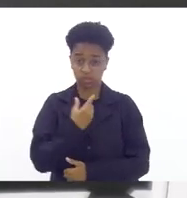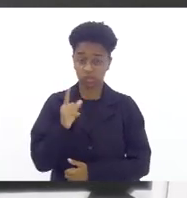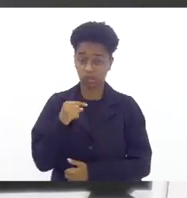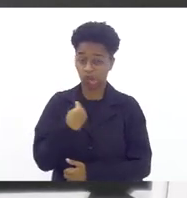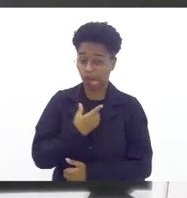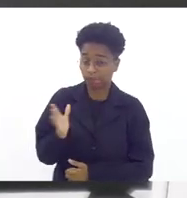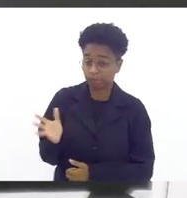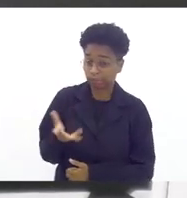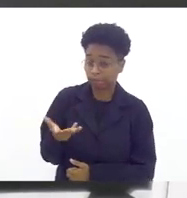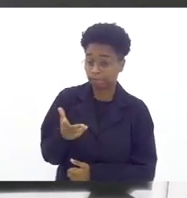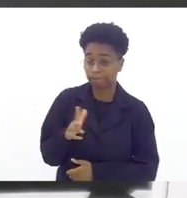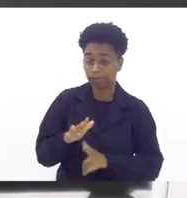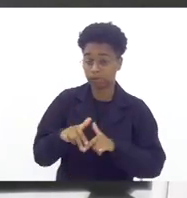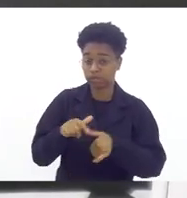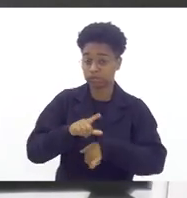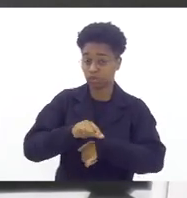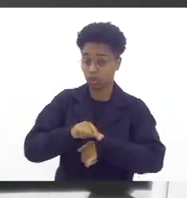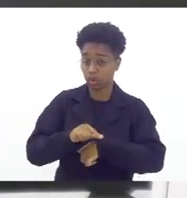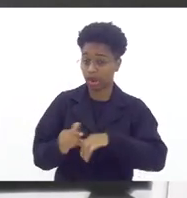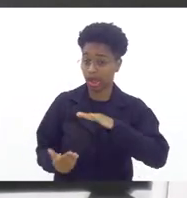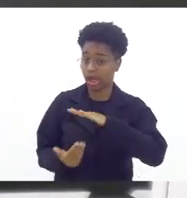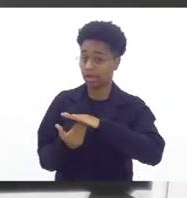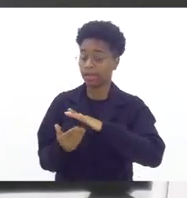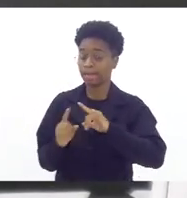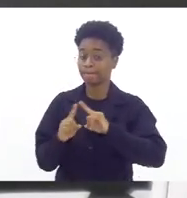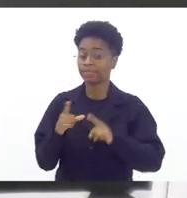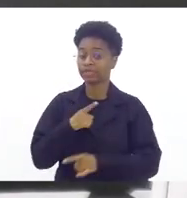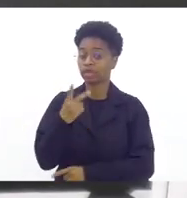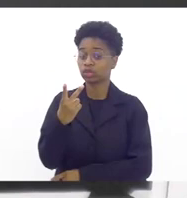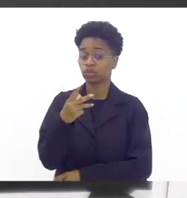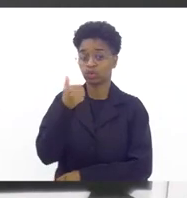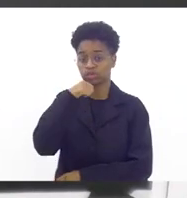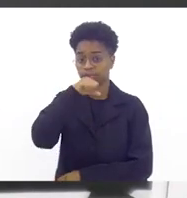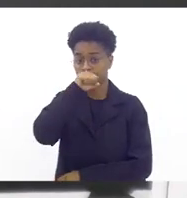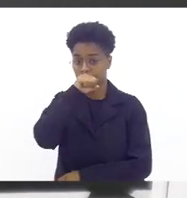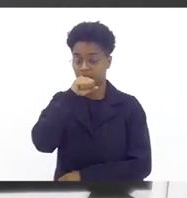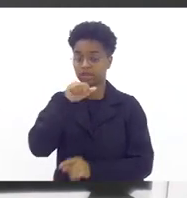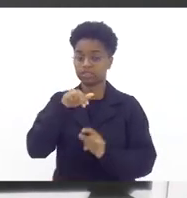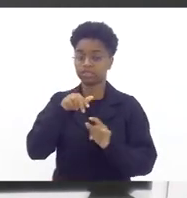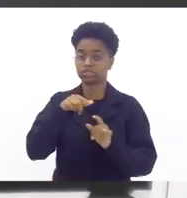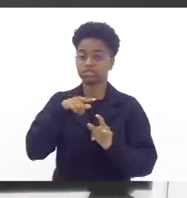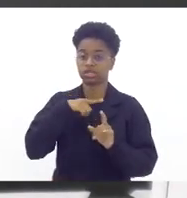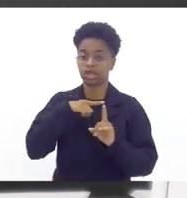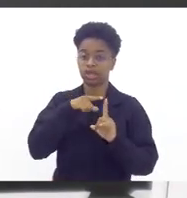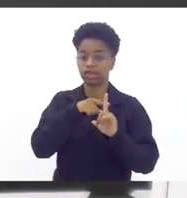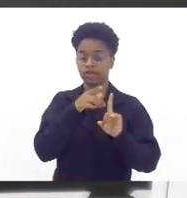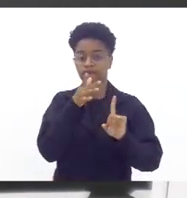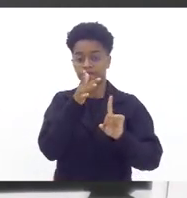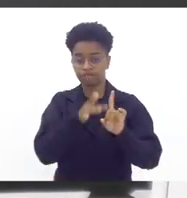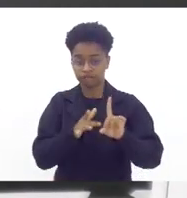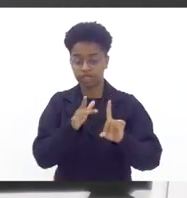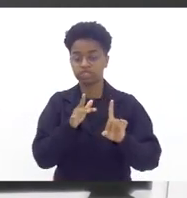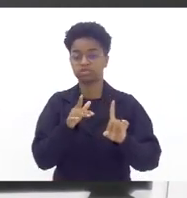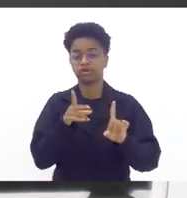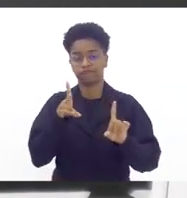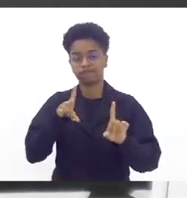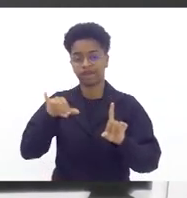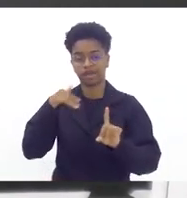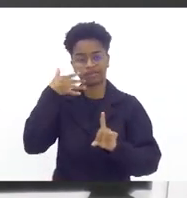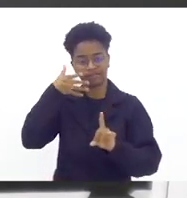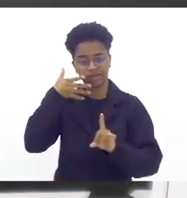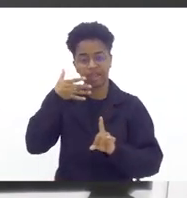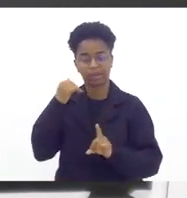contra o tempo, a gente tem duas mães de vítimas que estão aqui conosco, que vão falar, porque é sempre